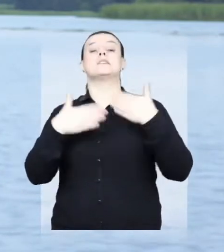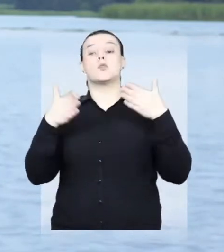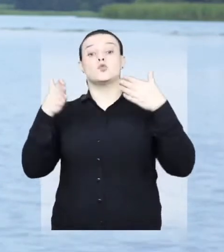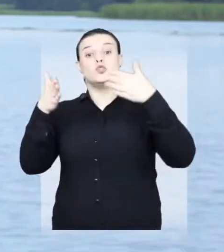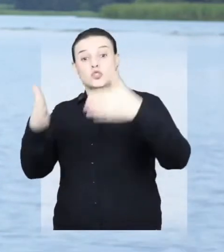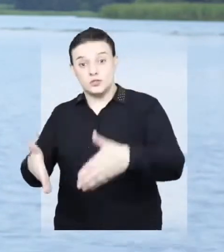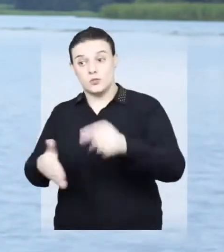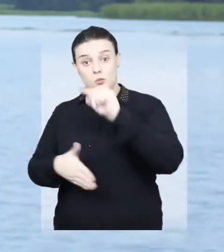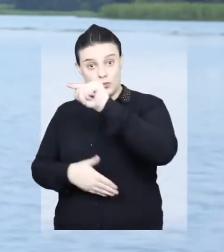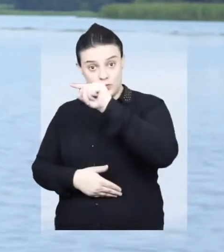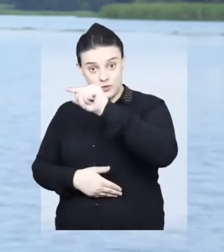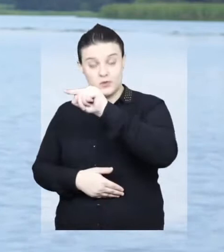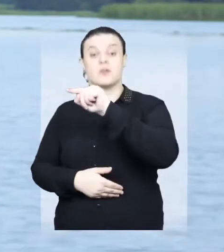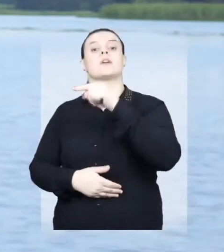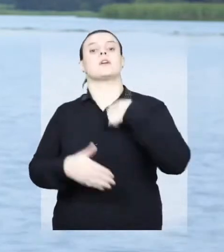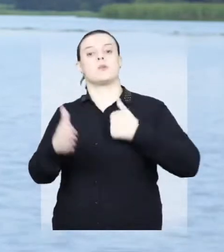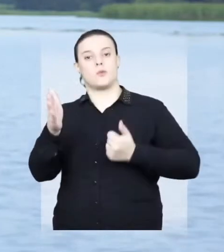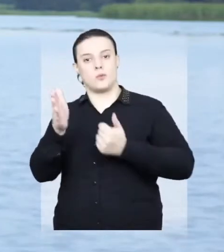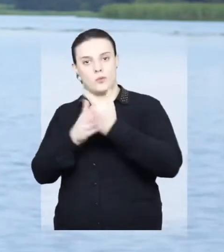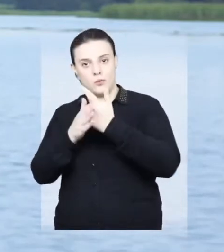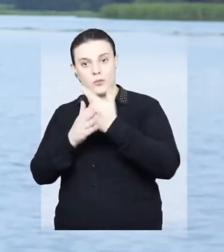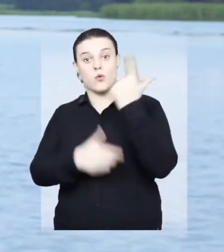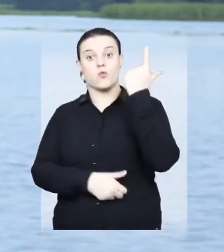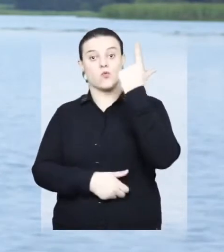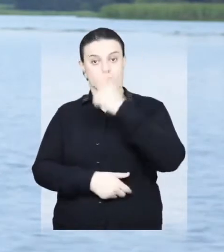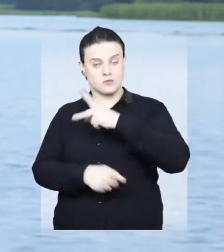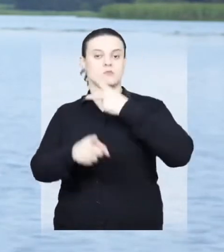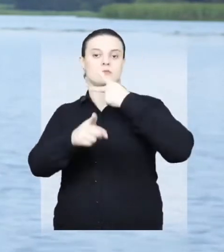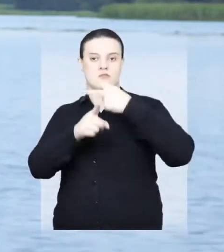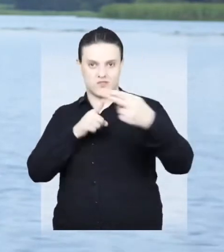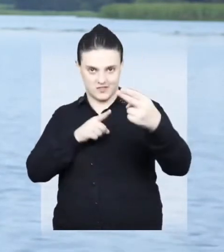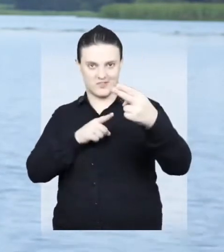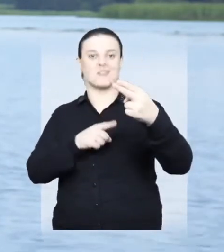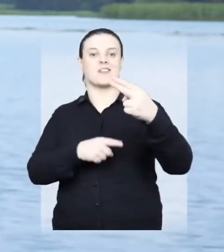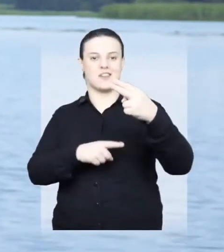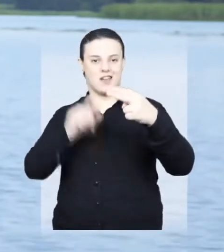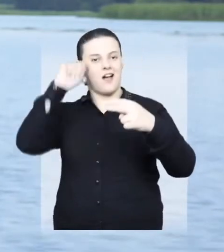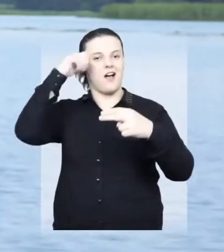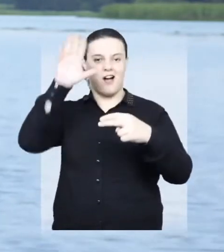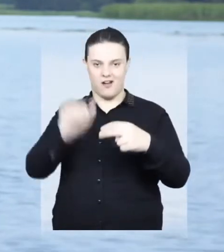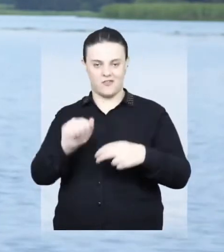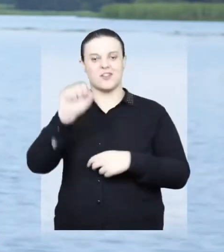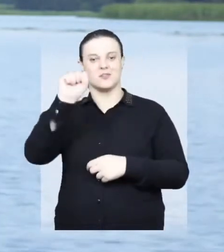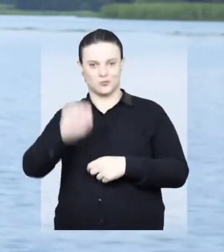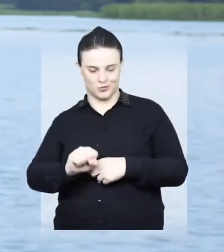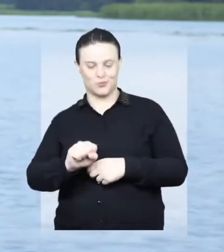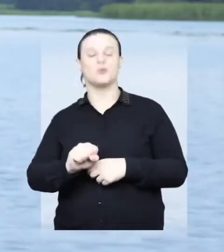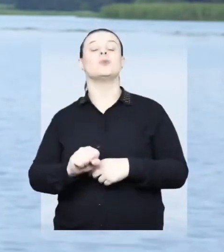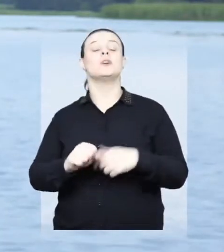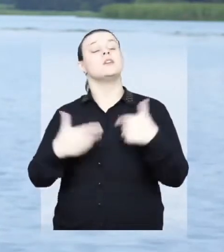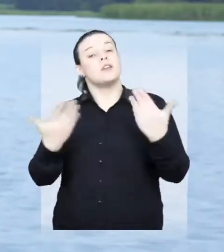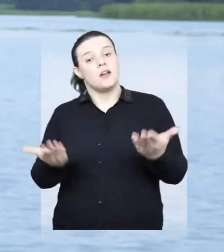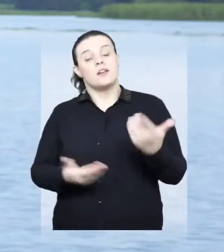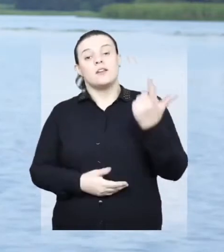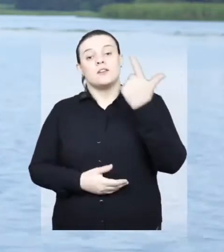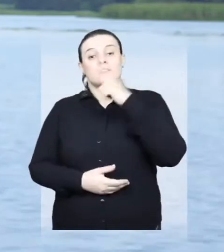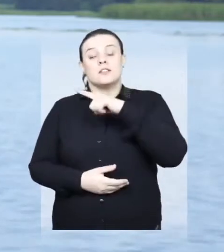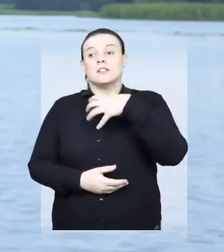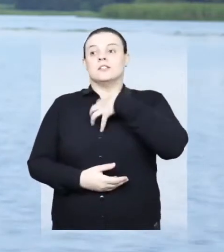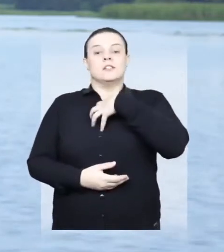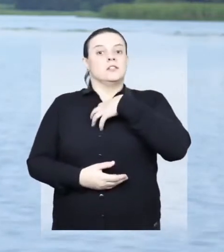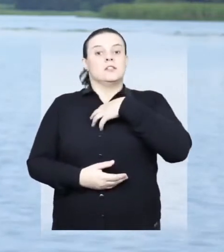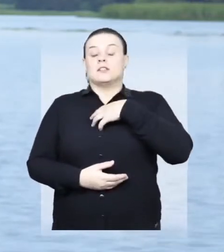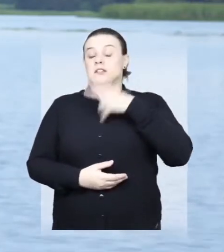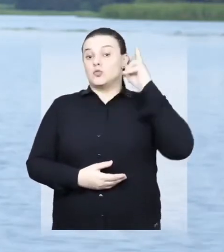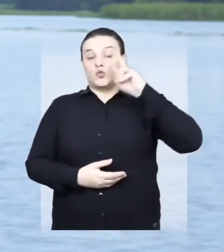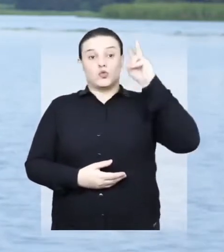Então, chegando lá, consegui ser campeã mundial, né, na África do Sul, e foi assim um título